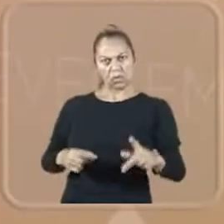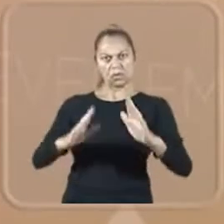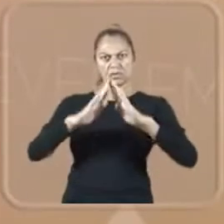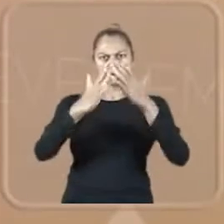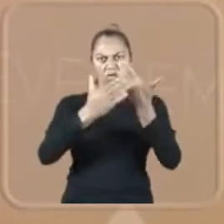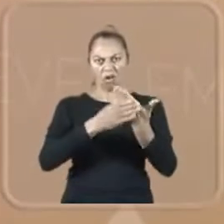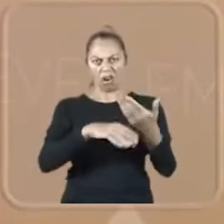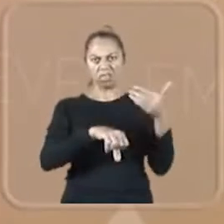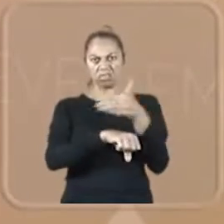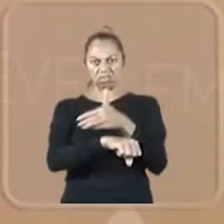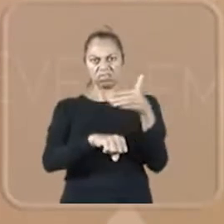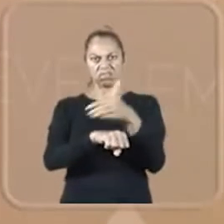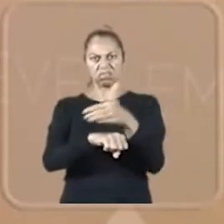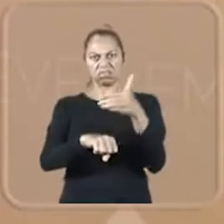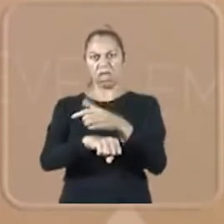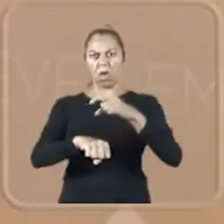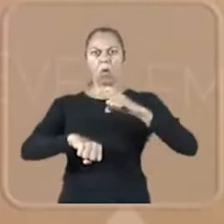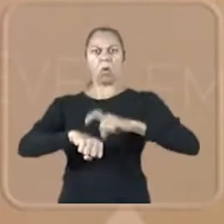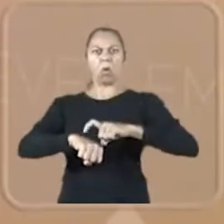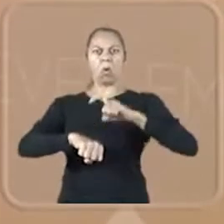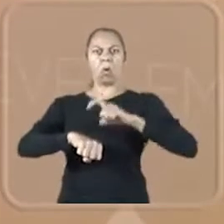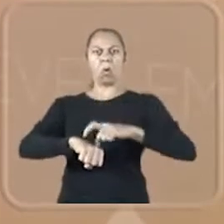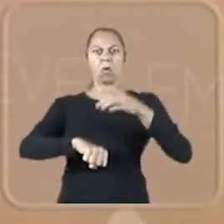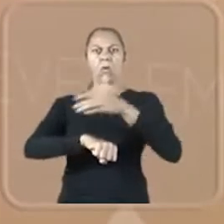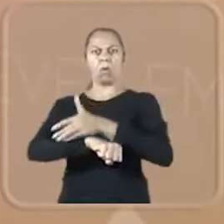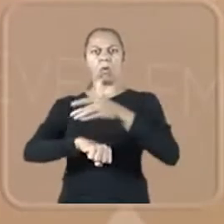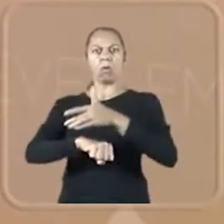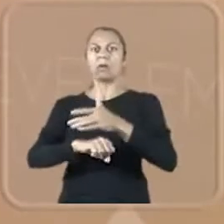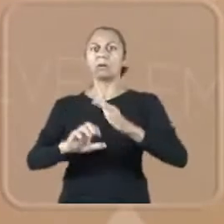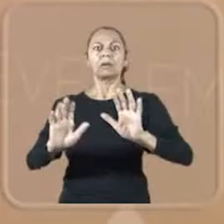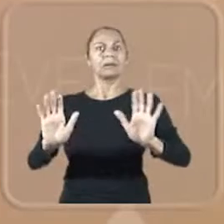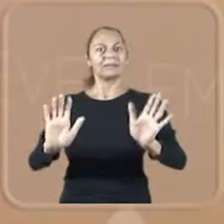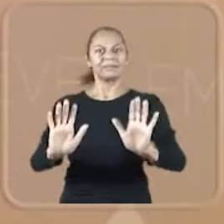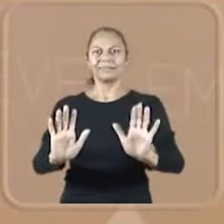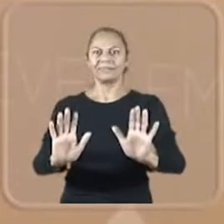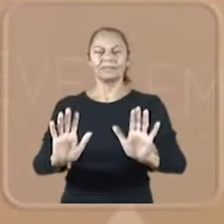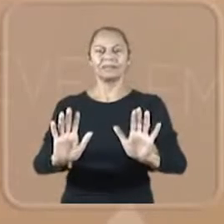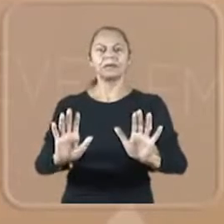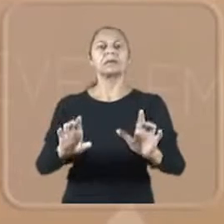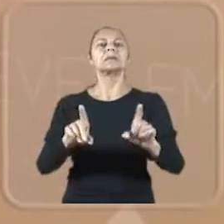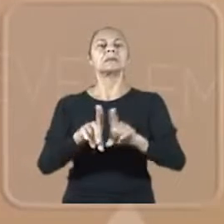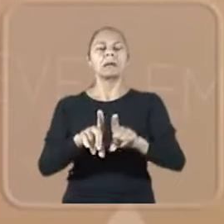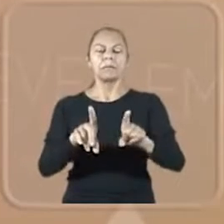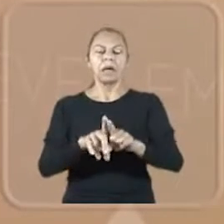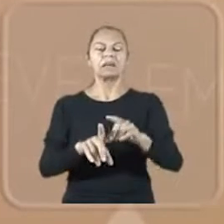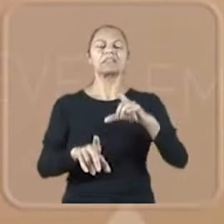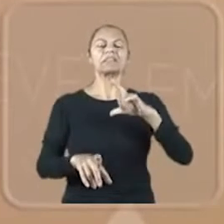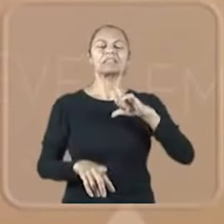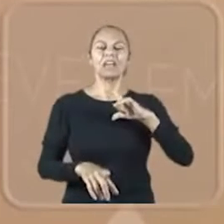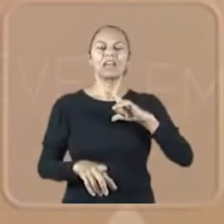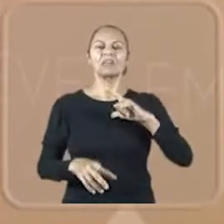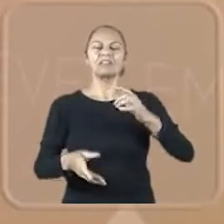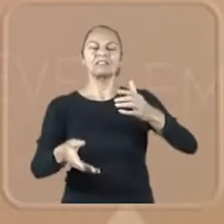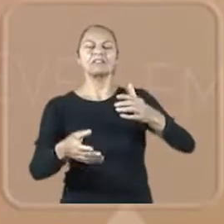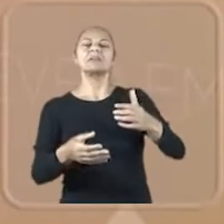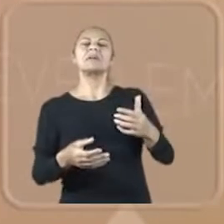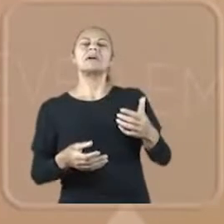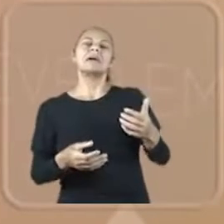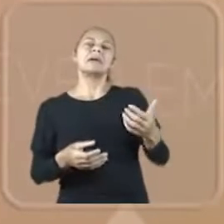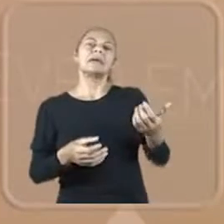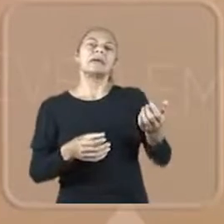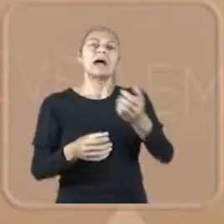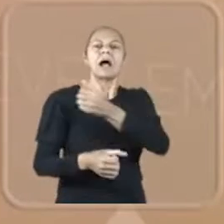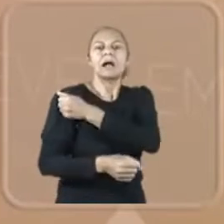famílias dos seus alunos, eles torcem pelo sucesso, eles sofrem pelas derrotas. pelas perdas. Então, quando os professores